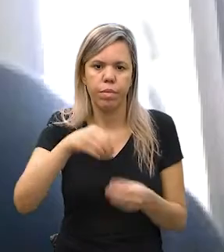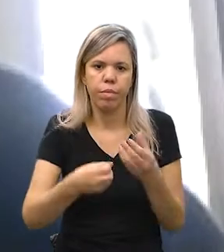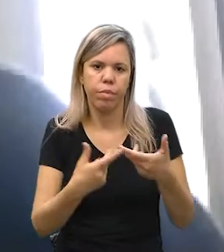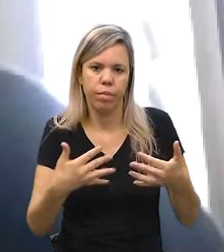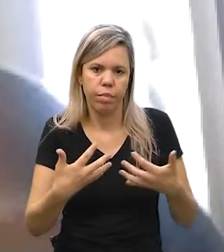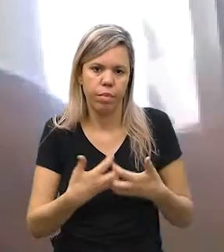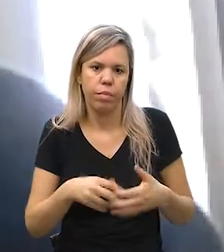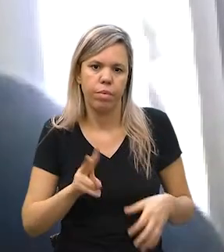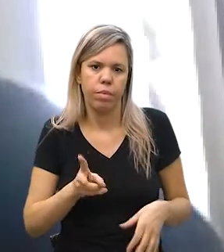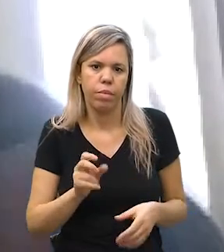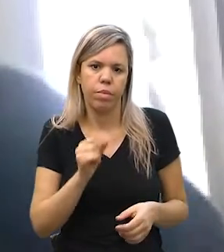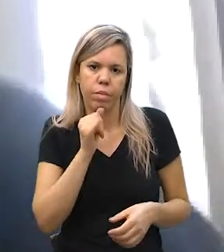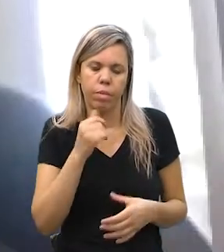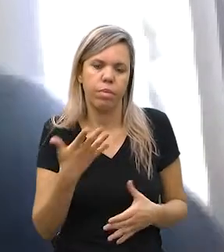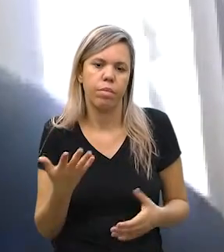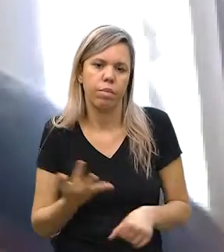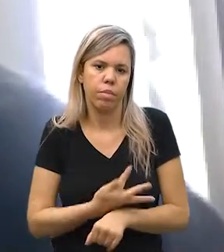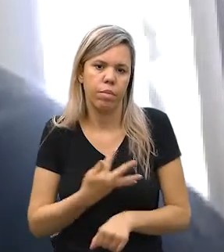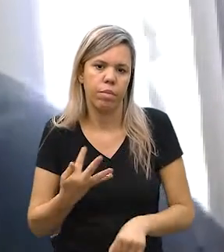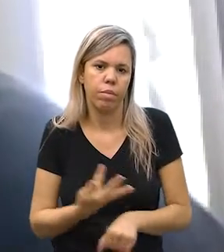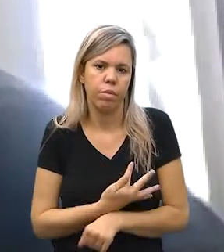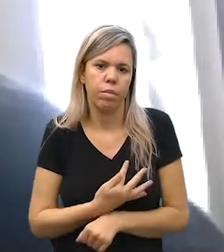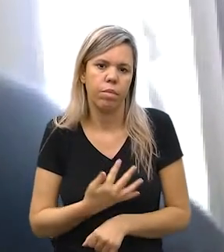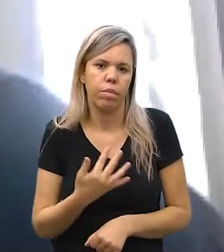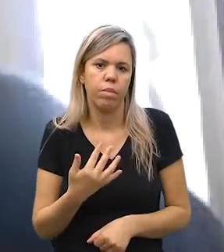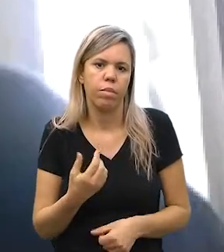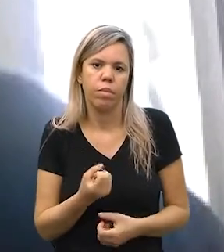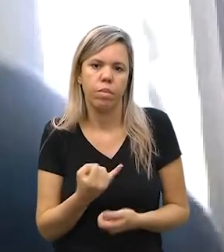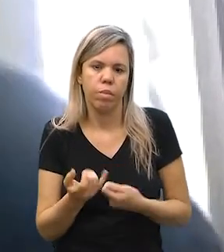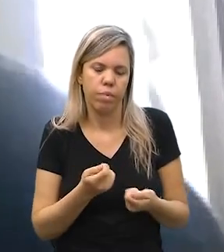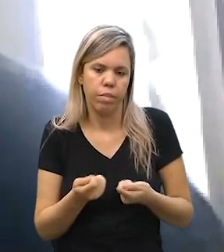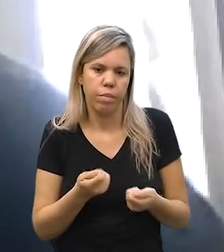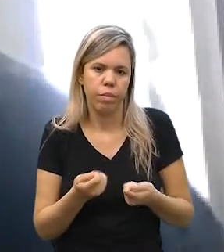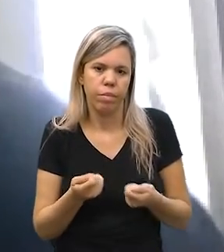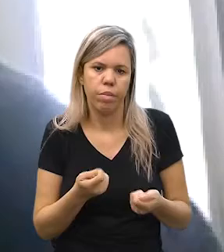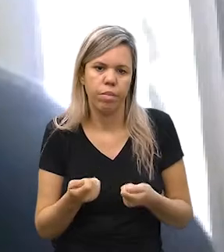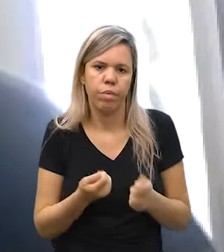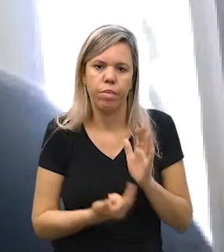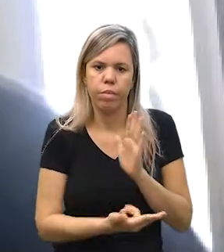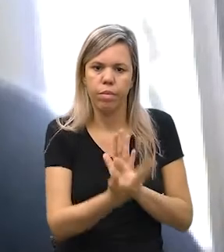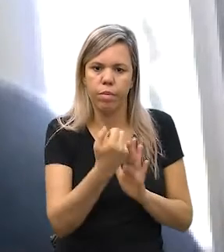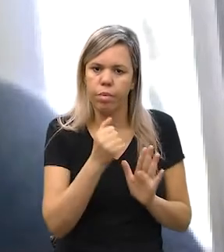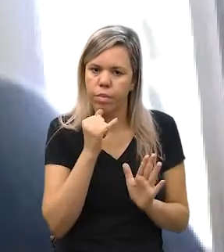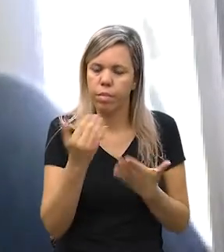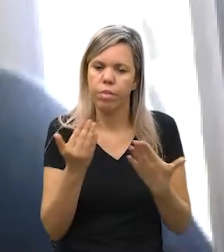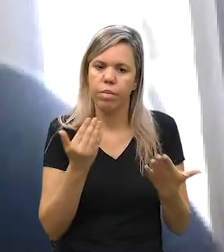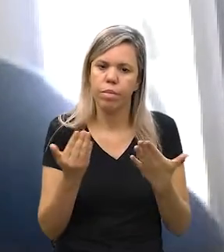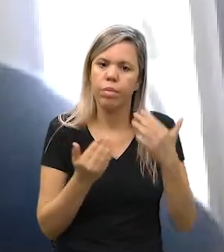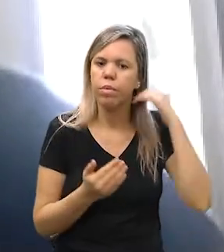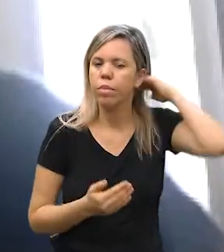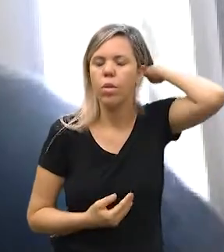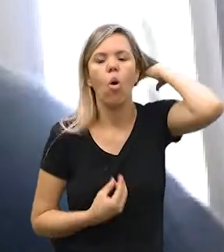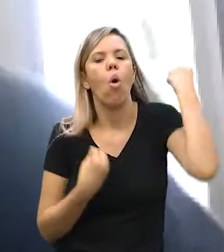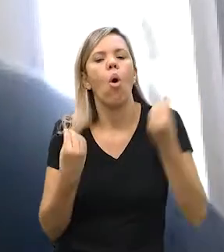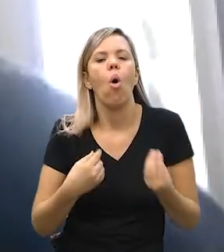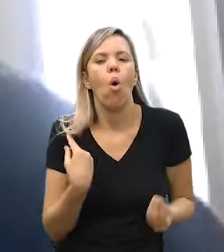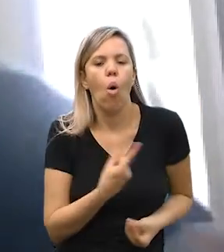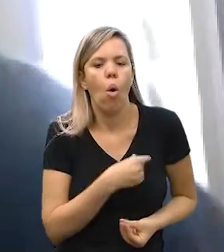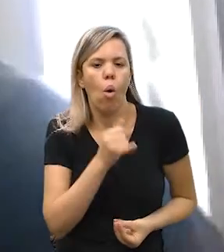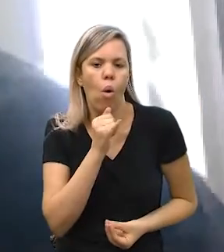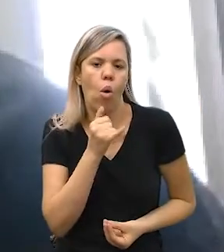sempre, sim, carregado, com muita dose, né, uma caricatura mesmo de como a